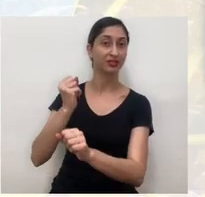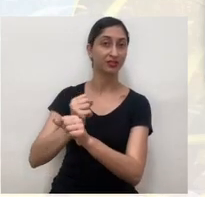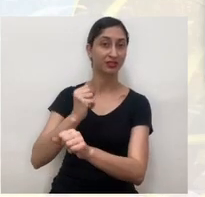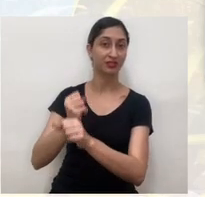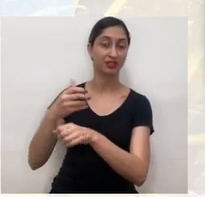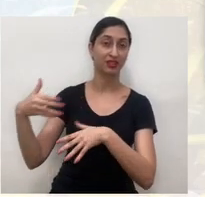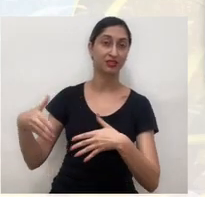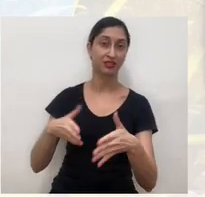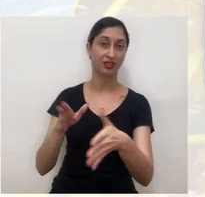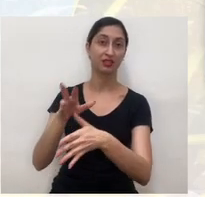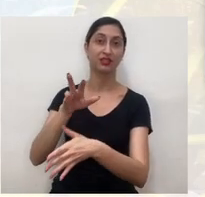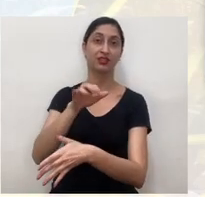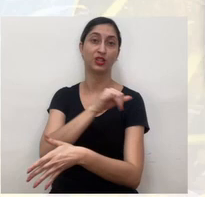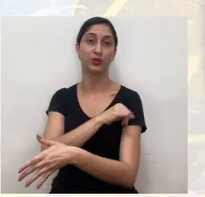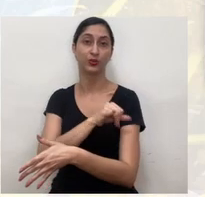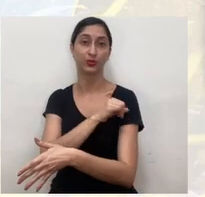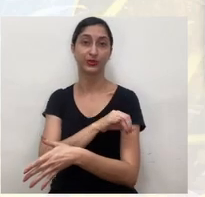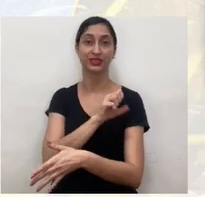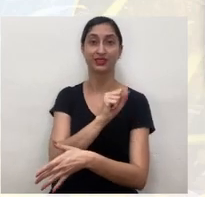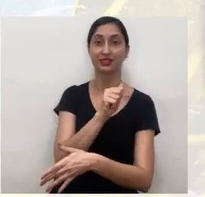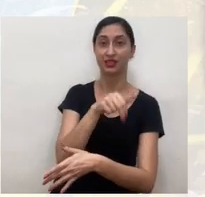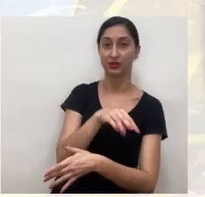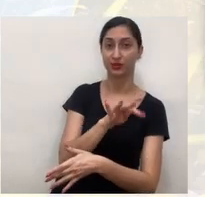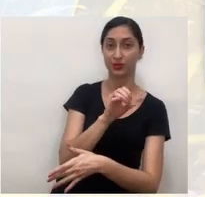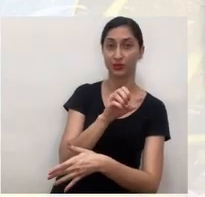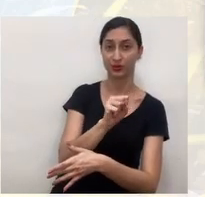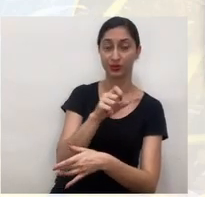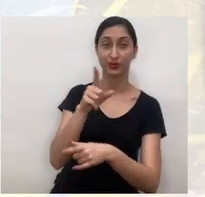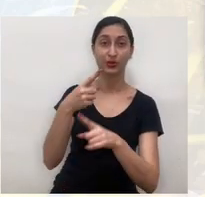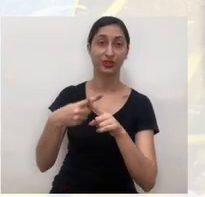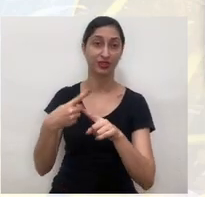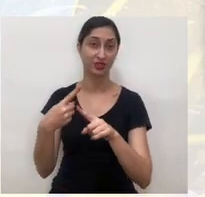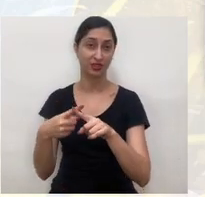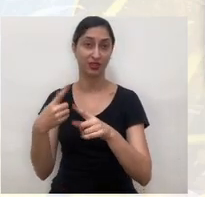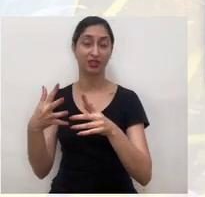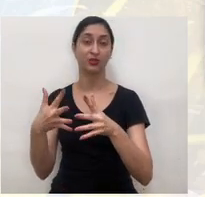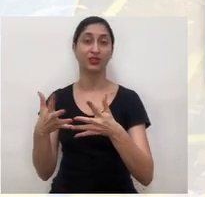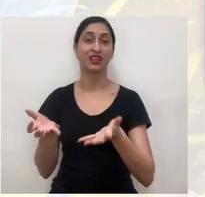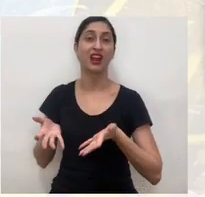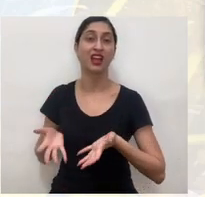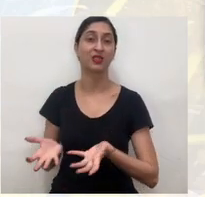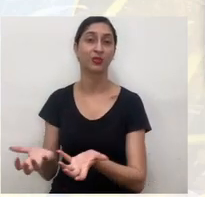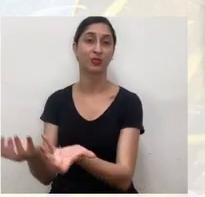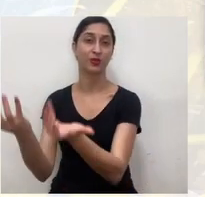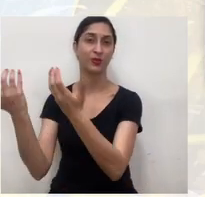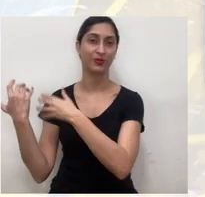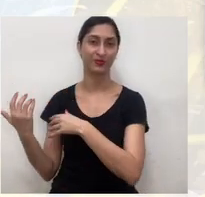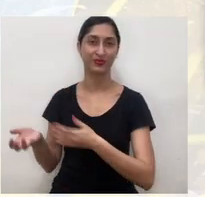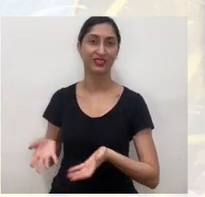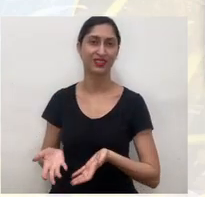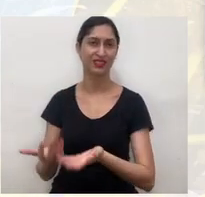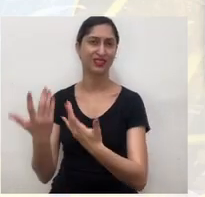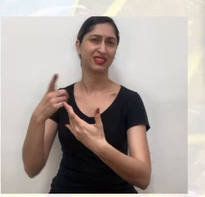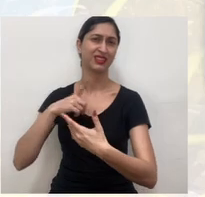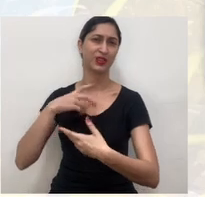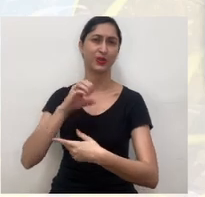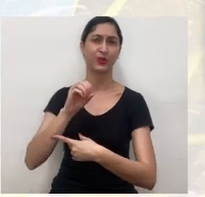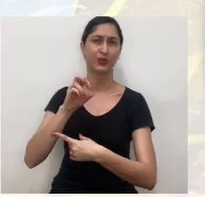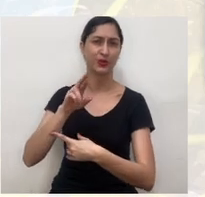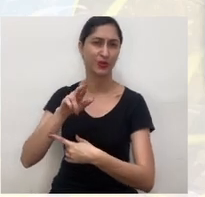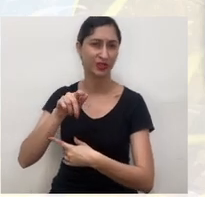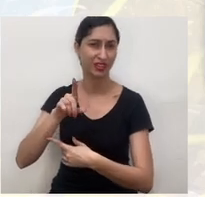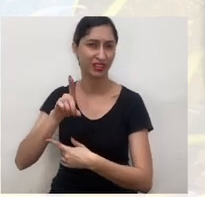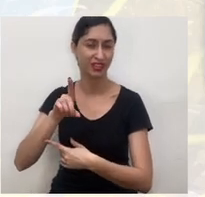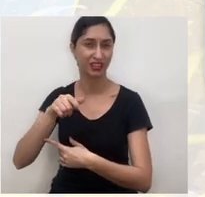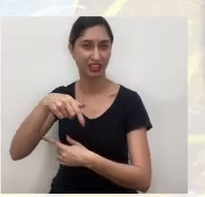lá? Porque os tratores derrubavam árvores que estavam cobertas de orquídeas, de cactáceas, de antúrios,